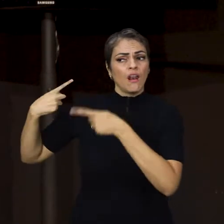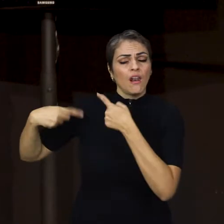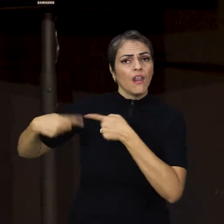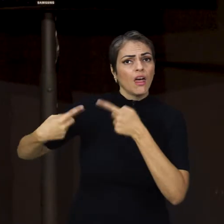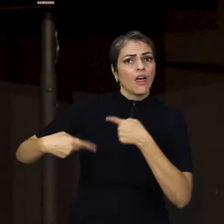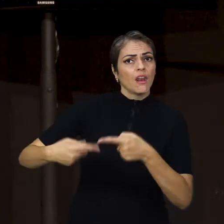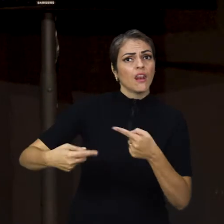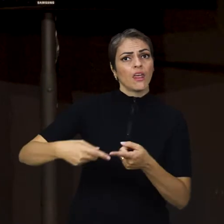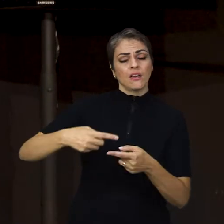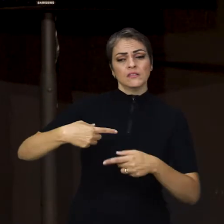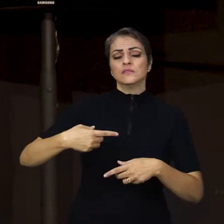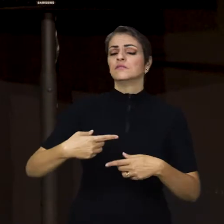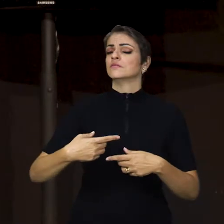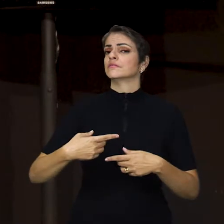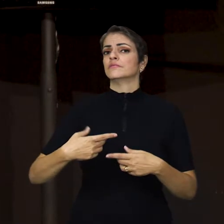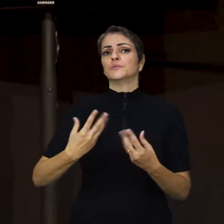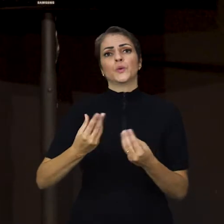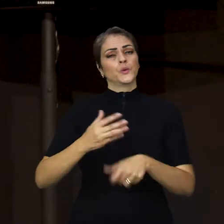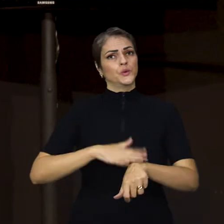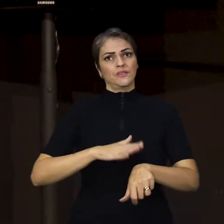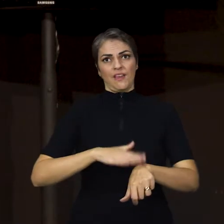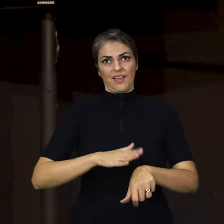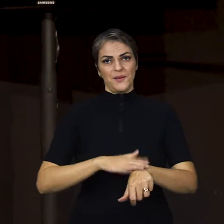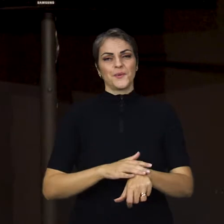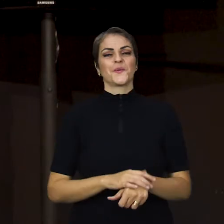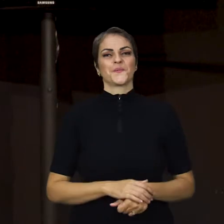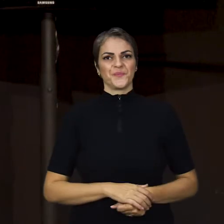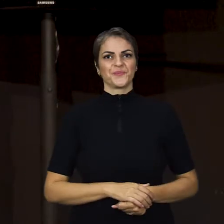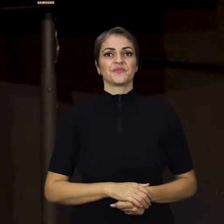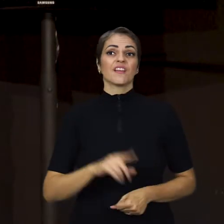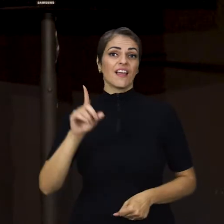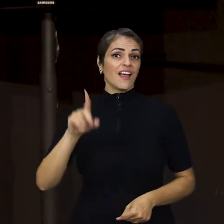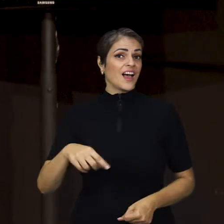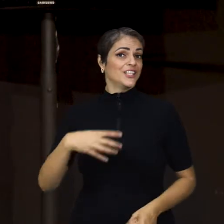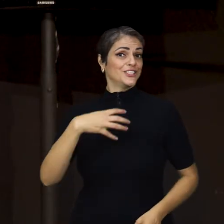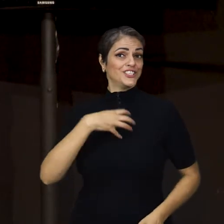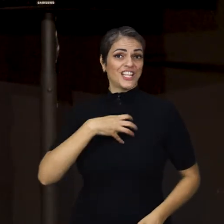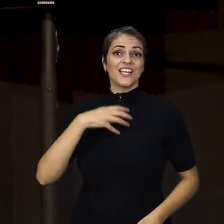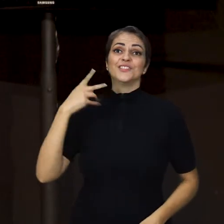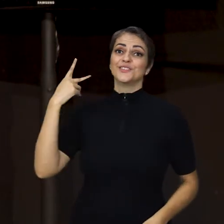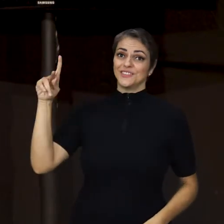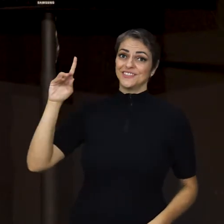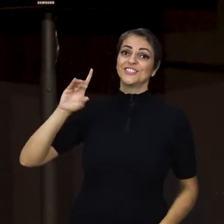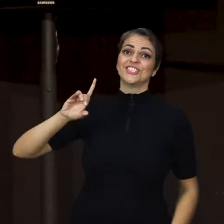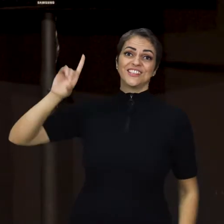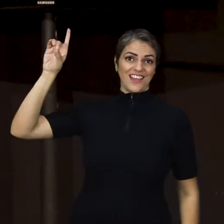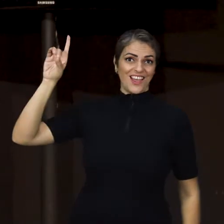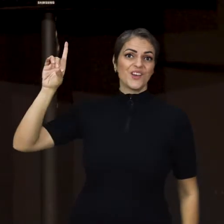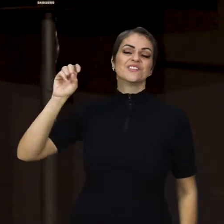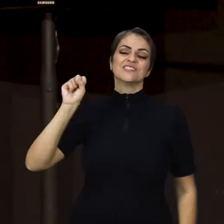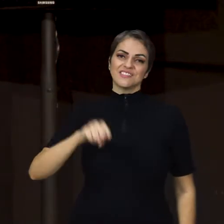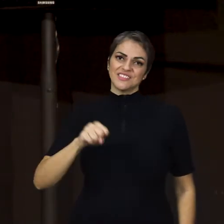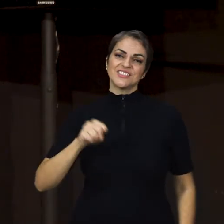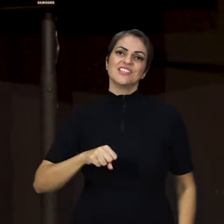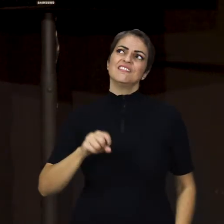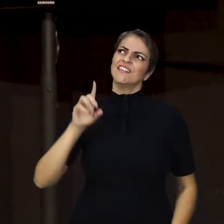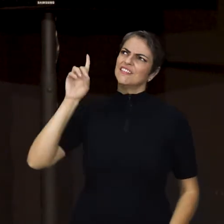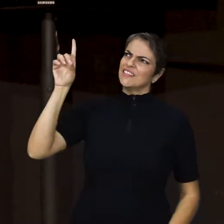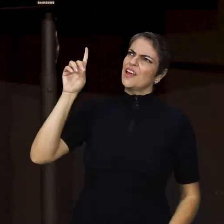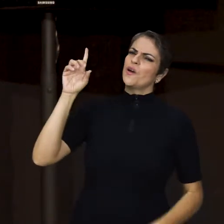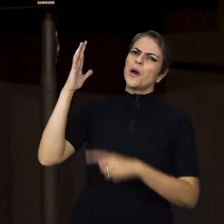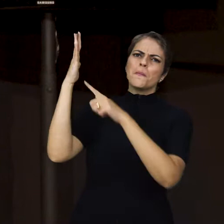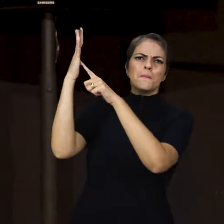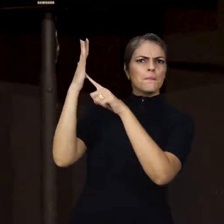E, portanto, nós vemos uma característica do próprio Deus nas páginas das Escrituras, um Deus que também se revela,